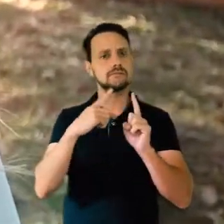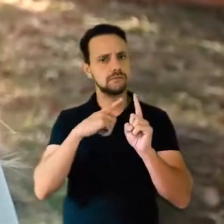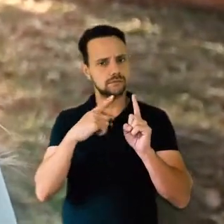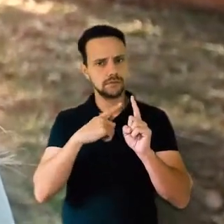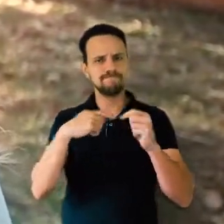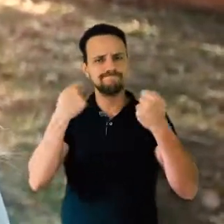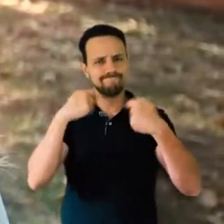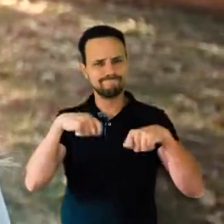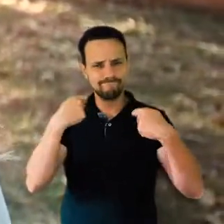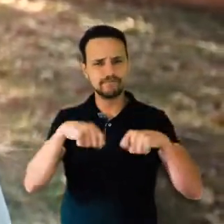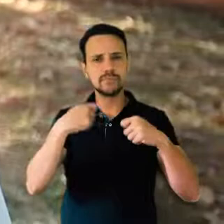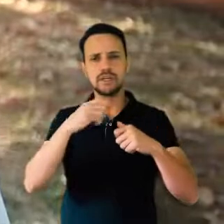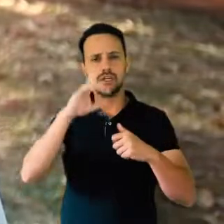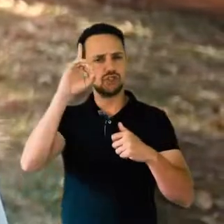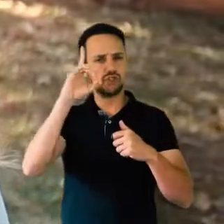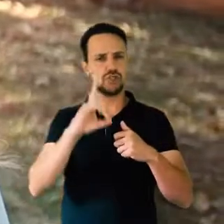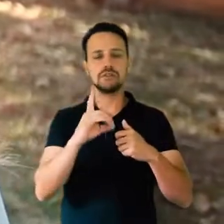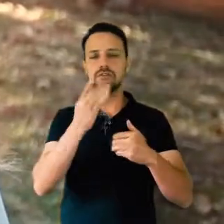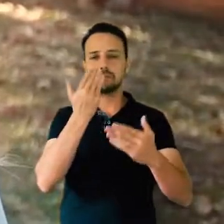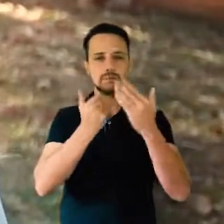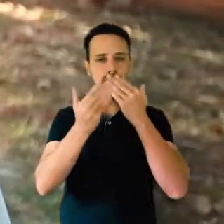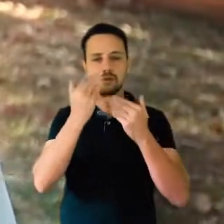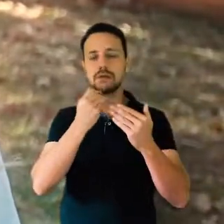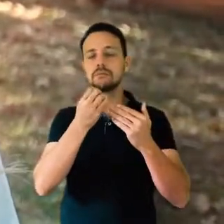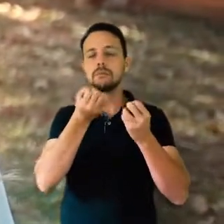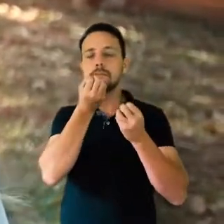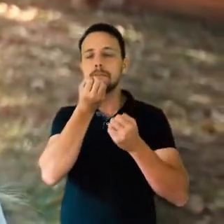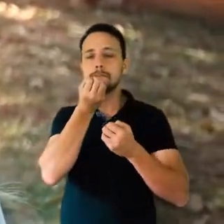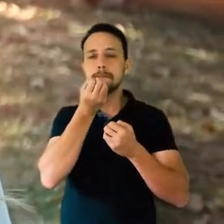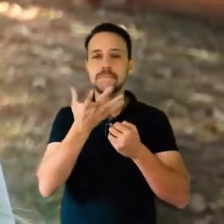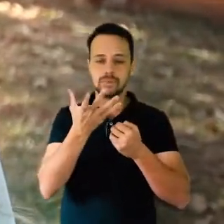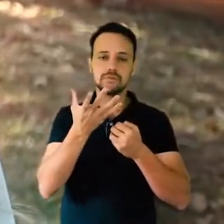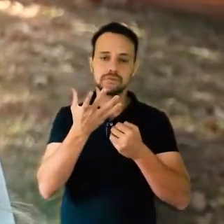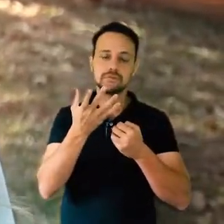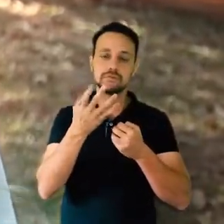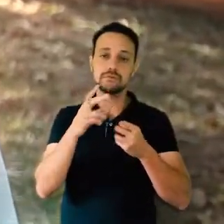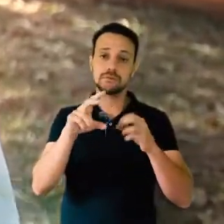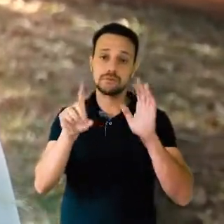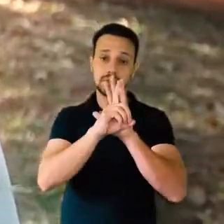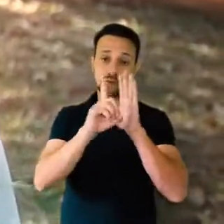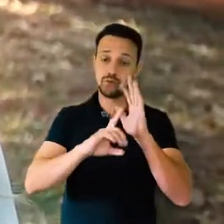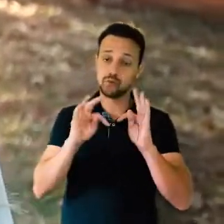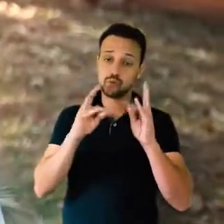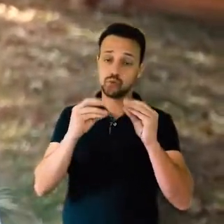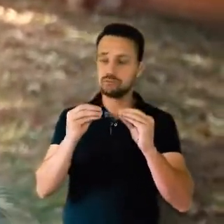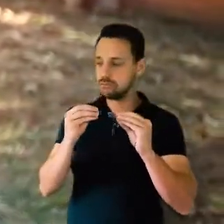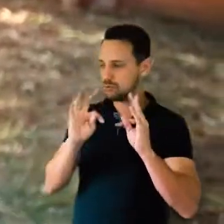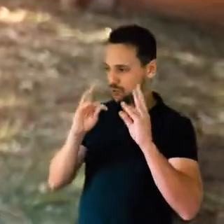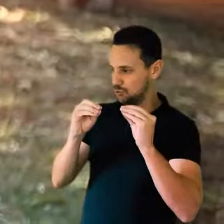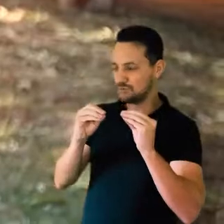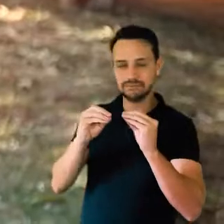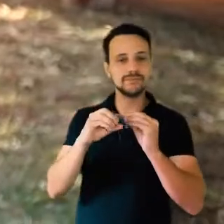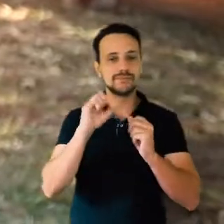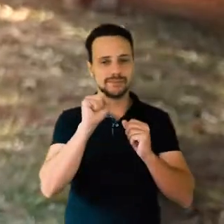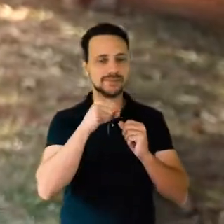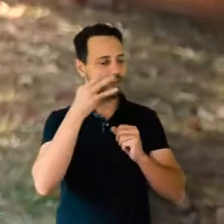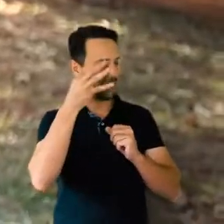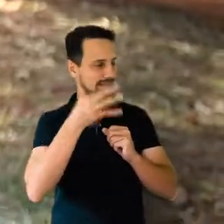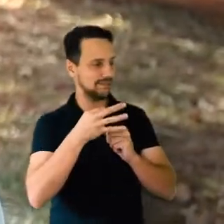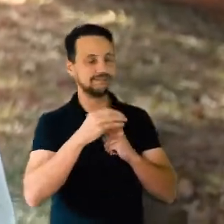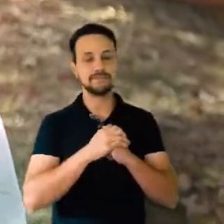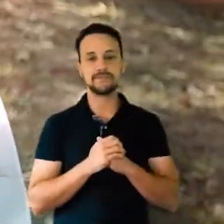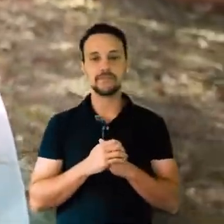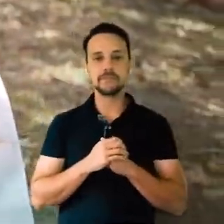essa necessidade, esse direito de ter uma boa educação nutricional, né? Isso é direito de todos, né? Com